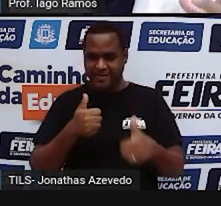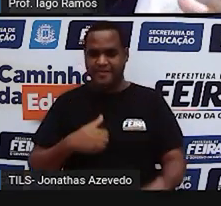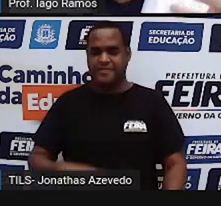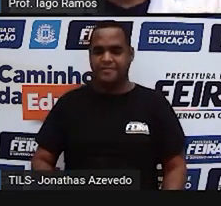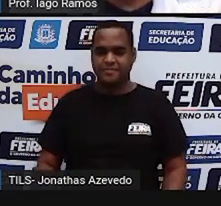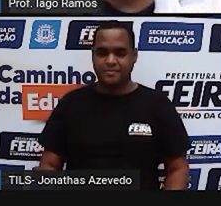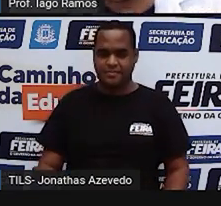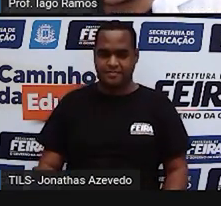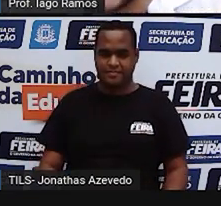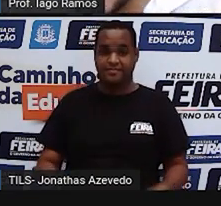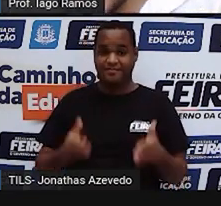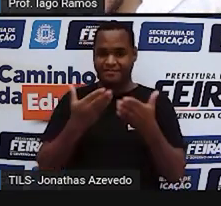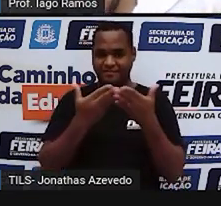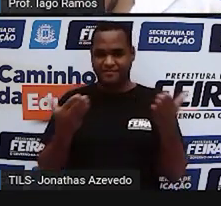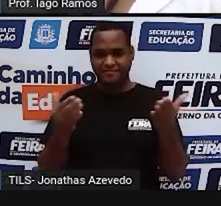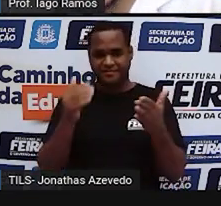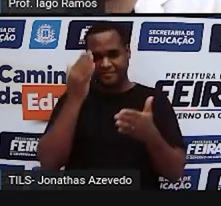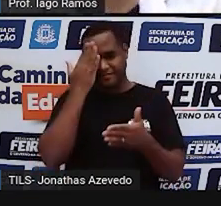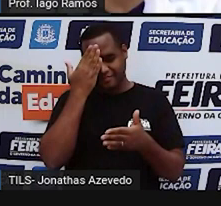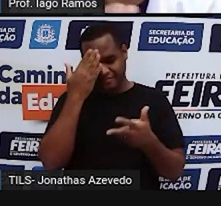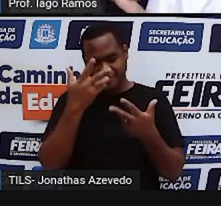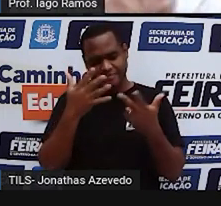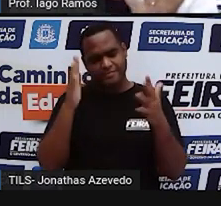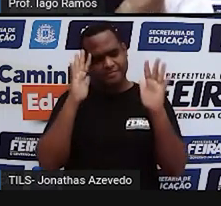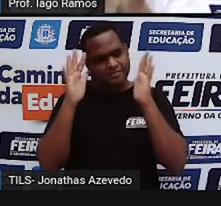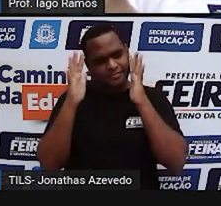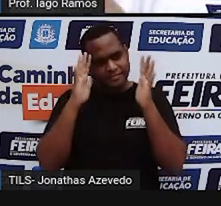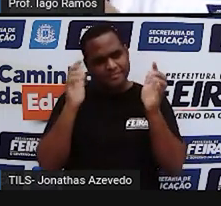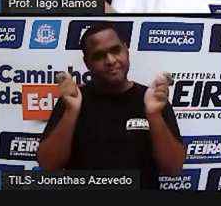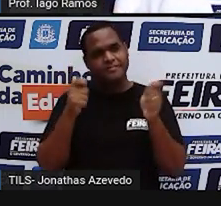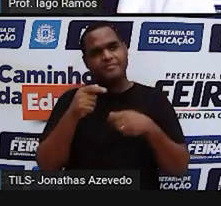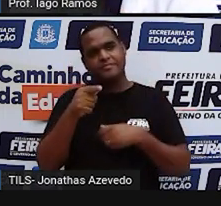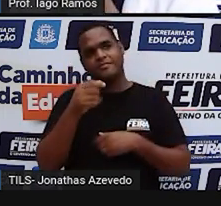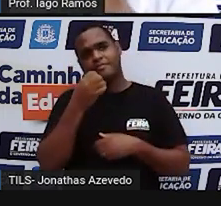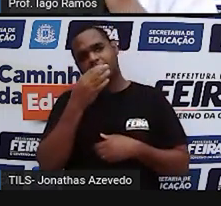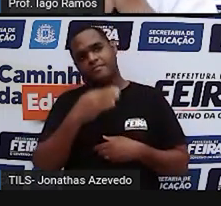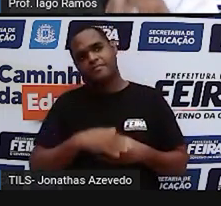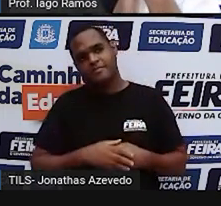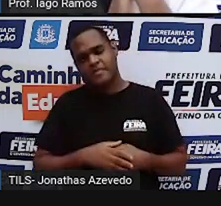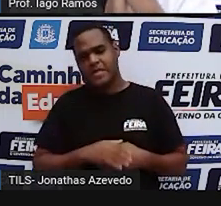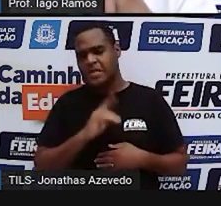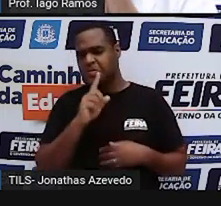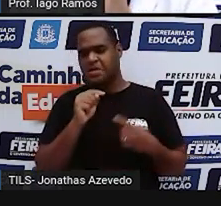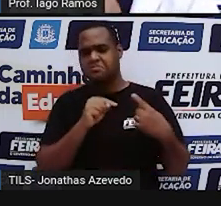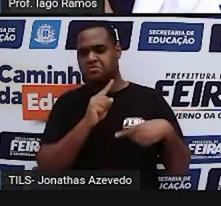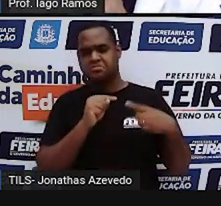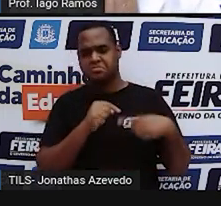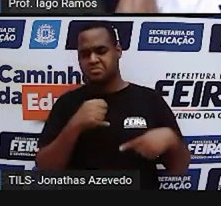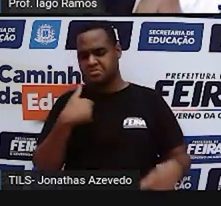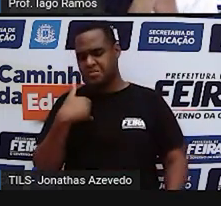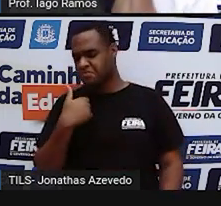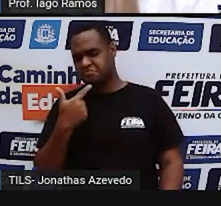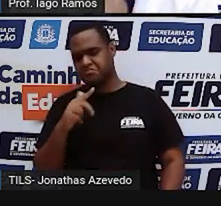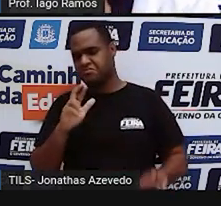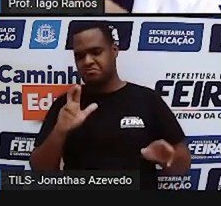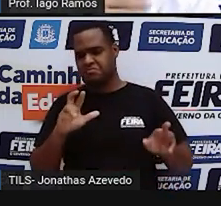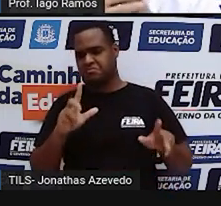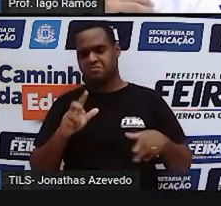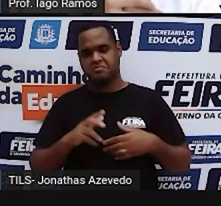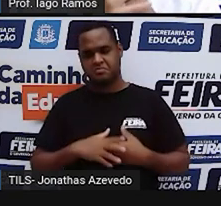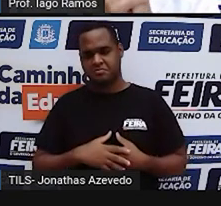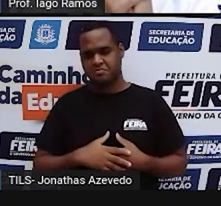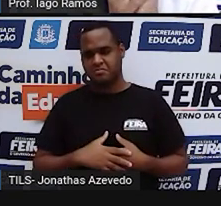mas eu sei que talvez você esteja pensando assim professor só que não tem nada a ver com a minha idade